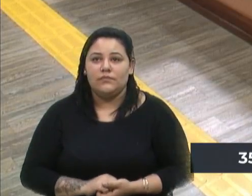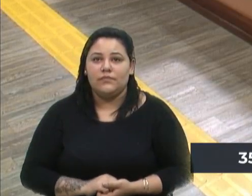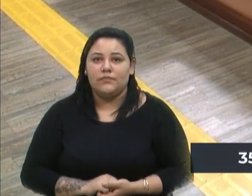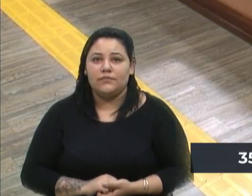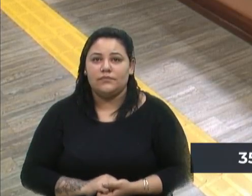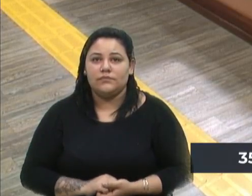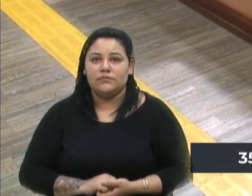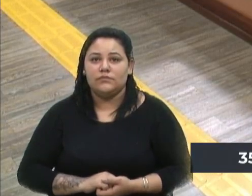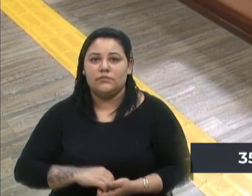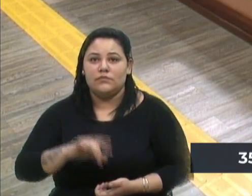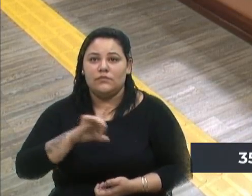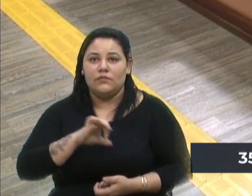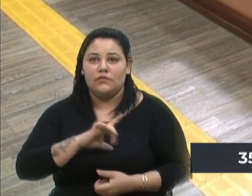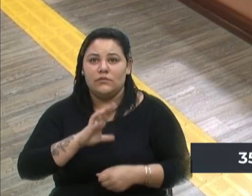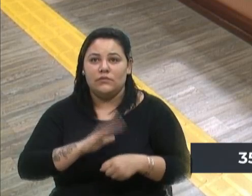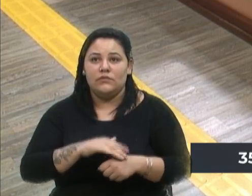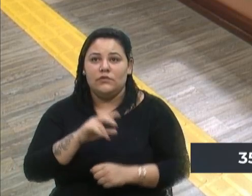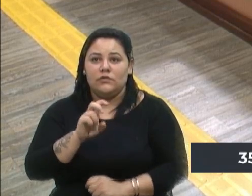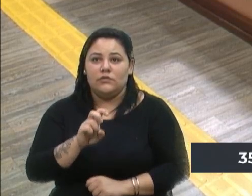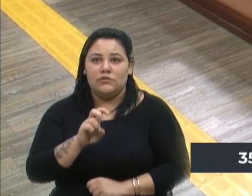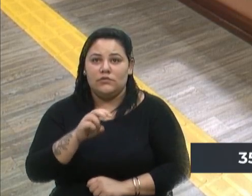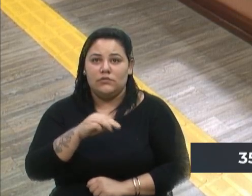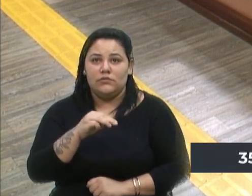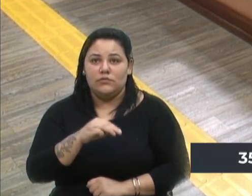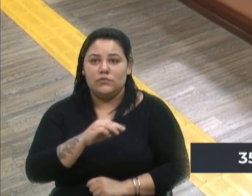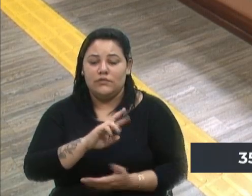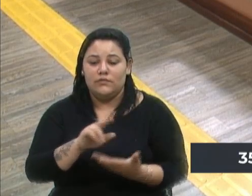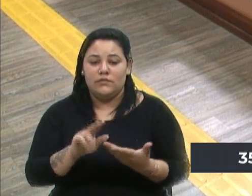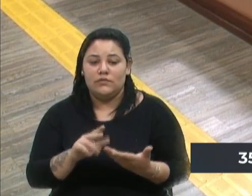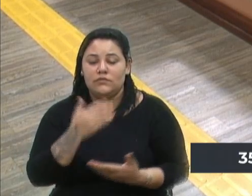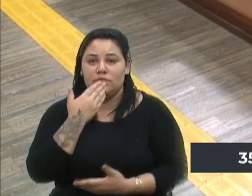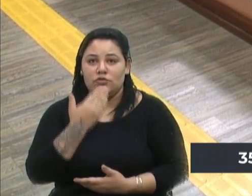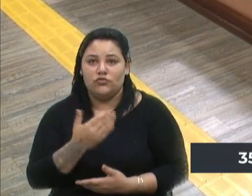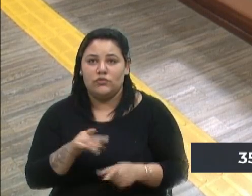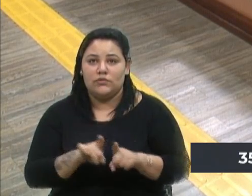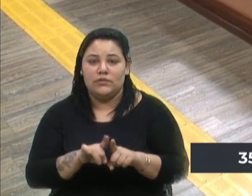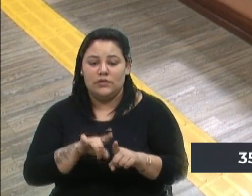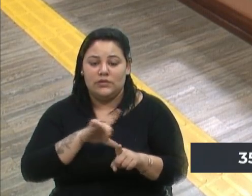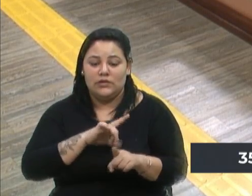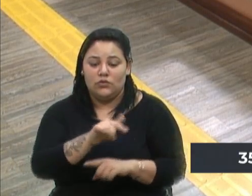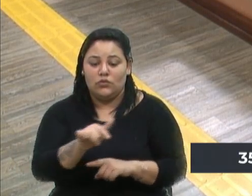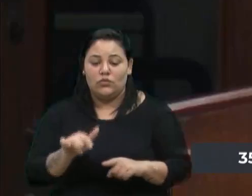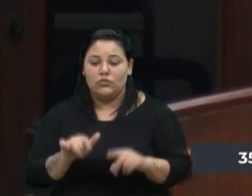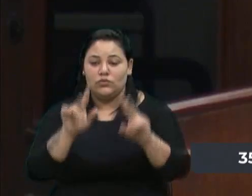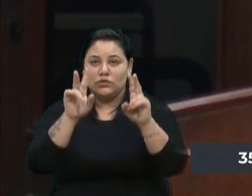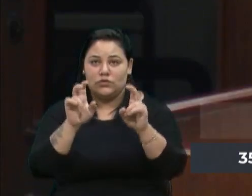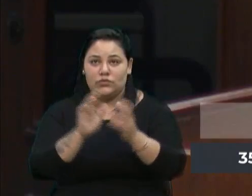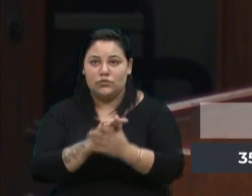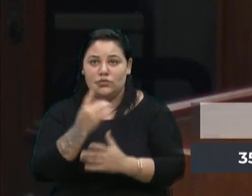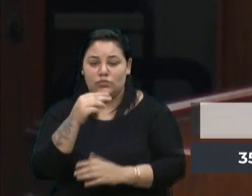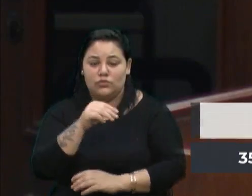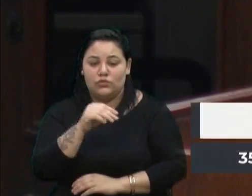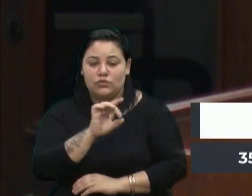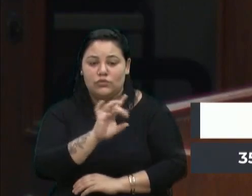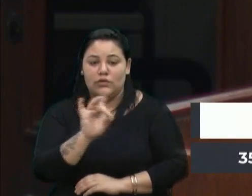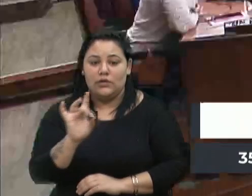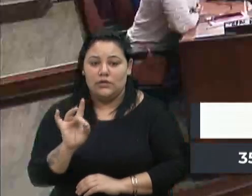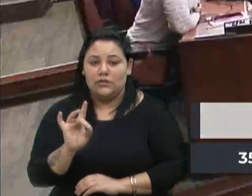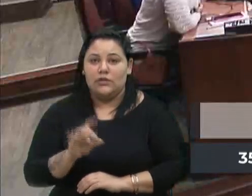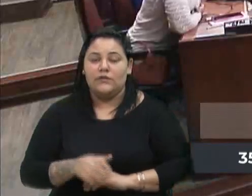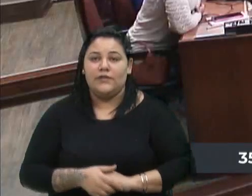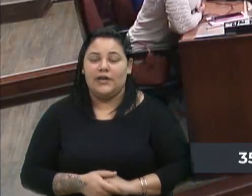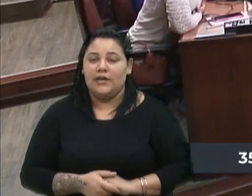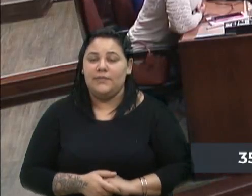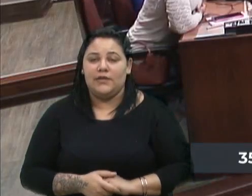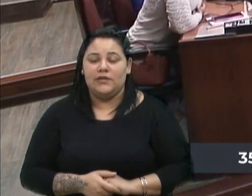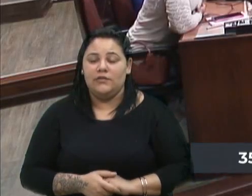mais 5 minutos e tem vários que solicitaram a parte. Então, eu também tenho outros assuntos. Por favor, 1 minuto para cada um. Lucas. Obrigado, vereador